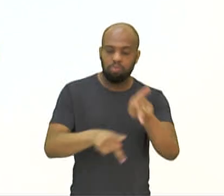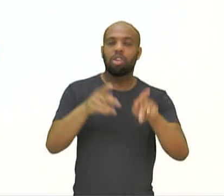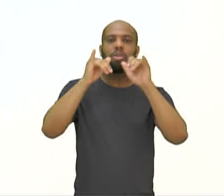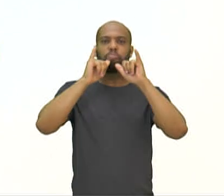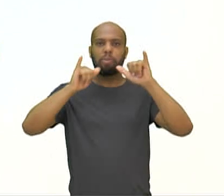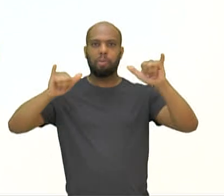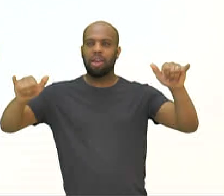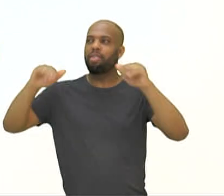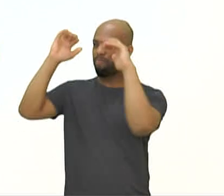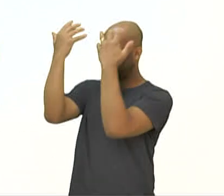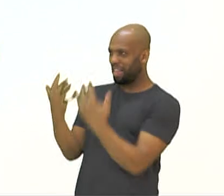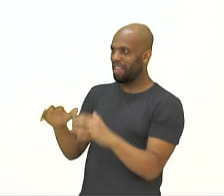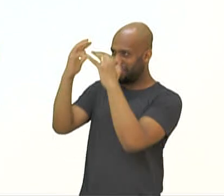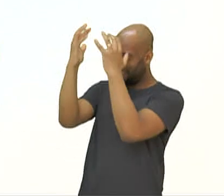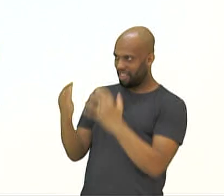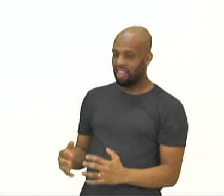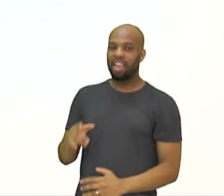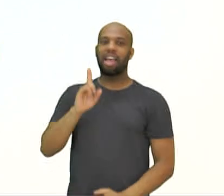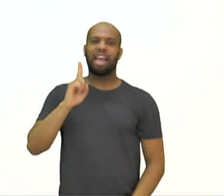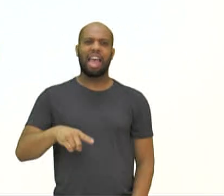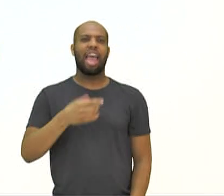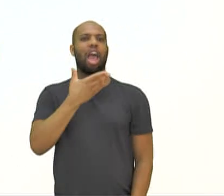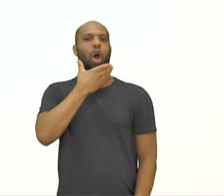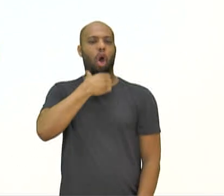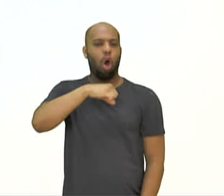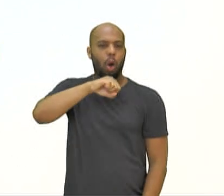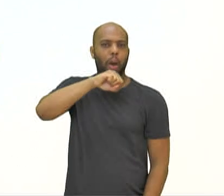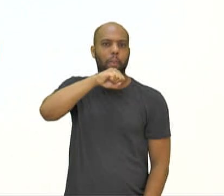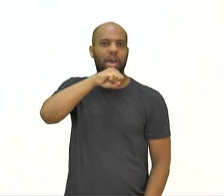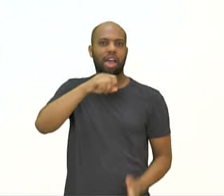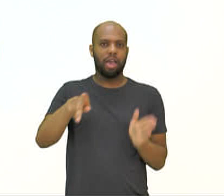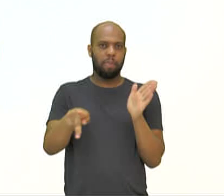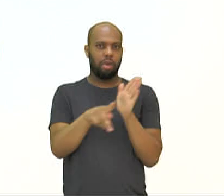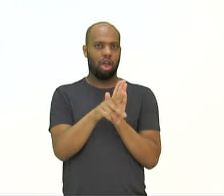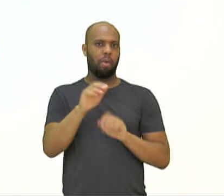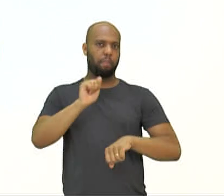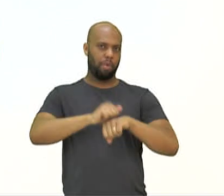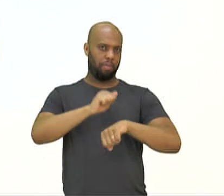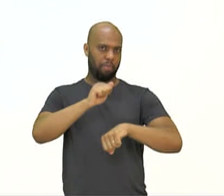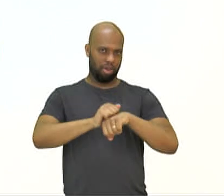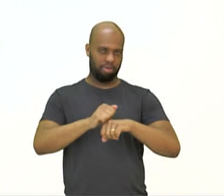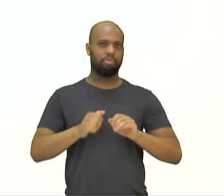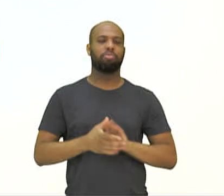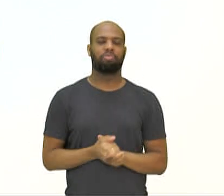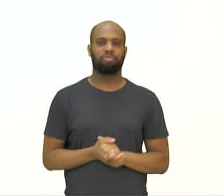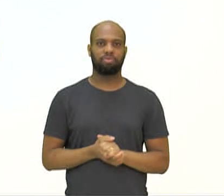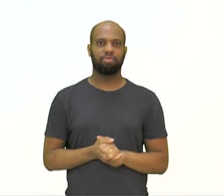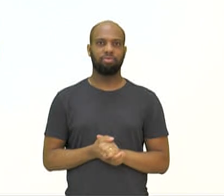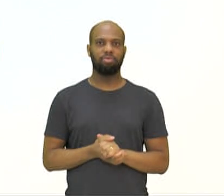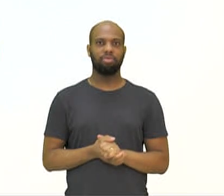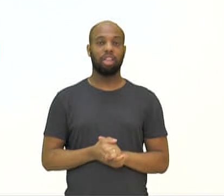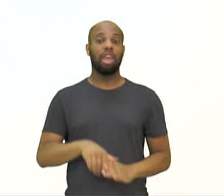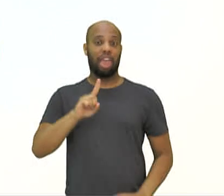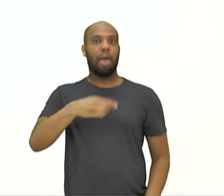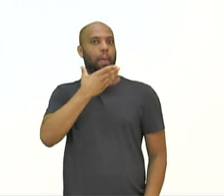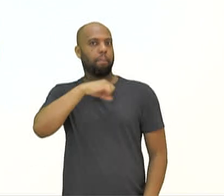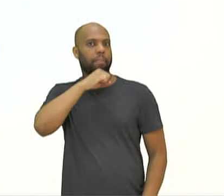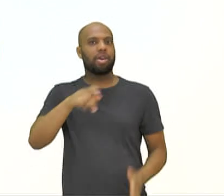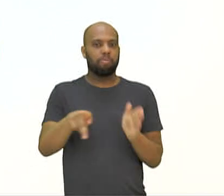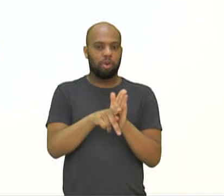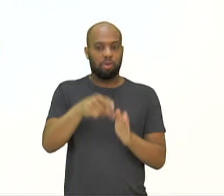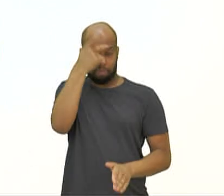e divulgação da sua imagem, o pai do povo ou o pai dos pobres. Associado ao seu carisma e poder de oratória, que a gente não